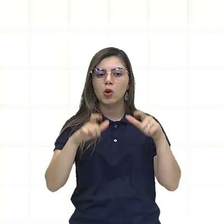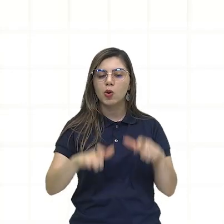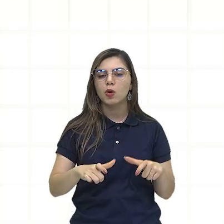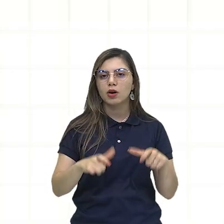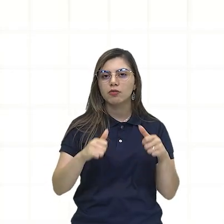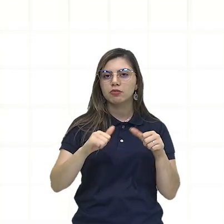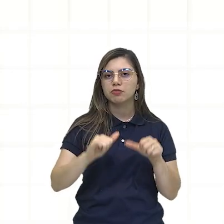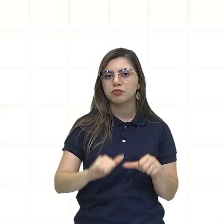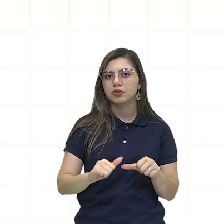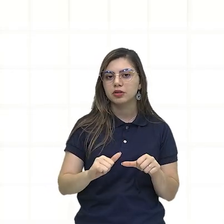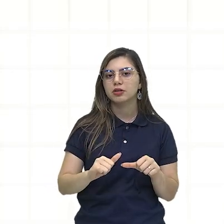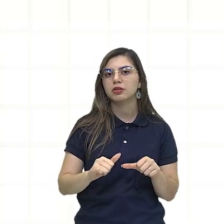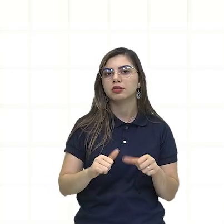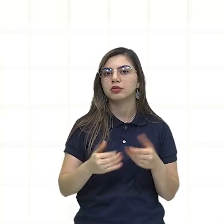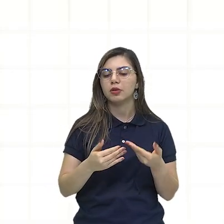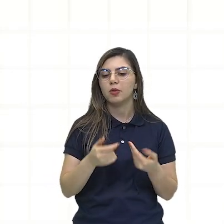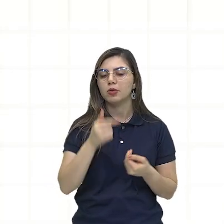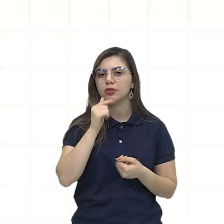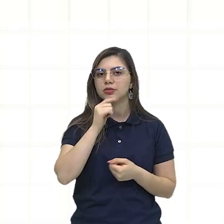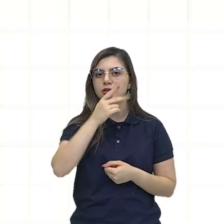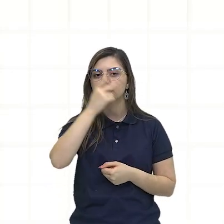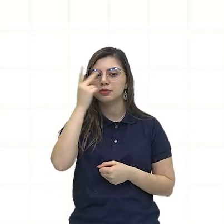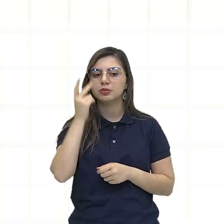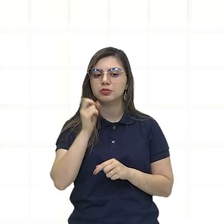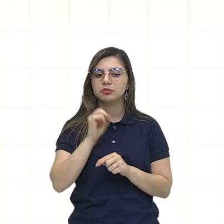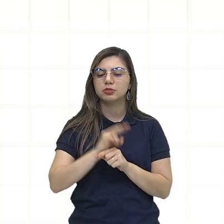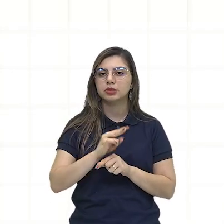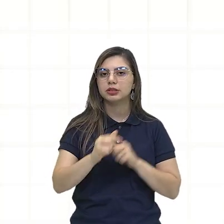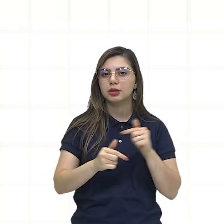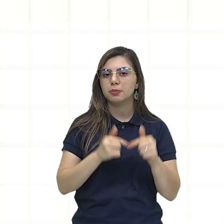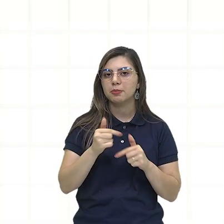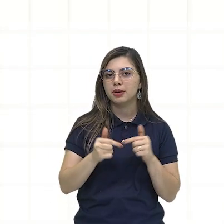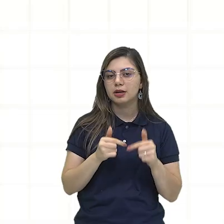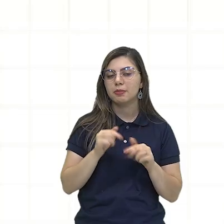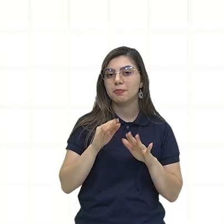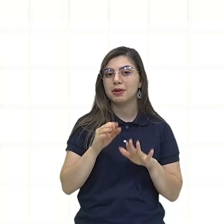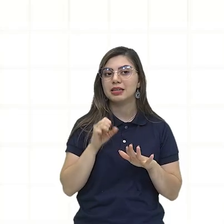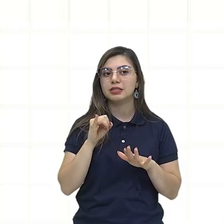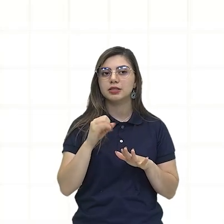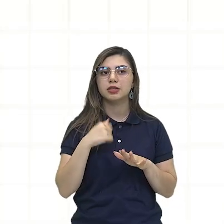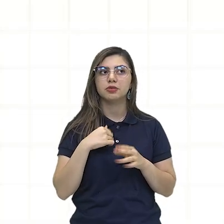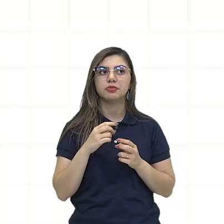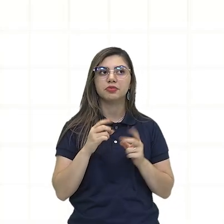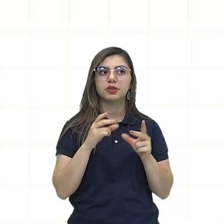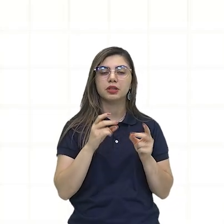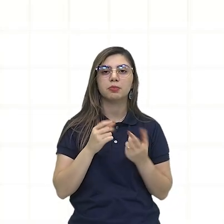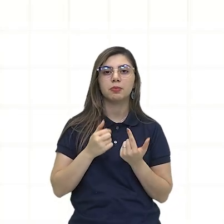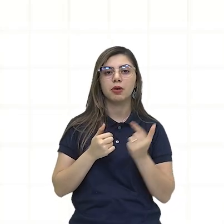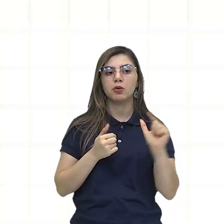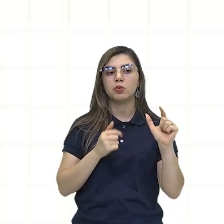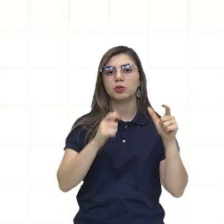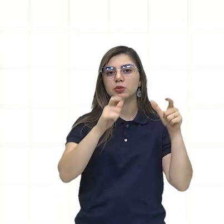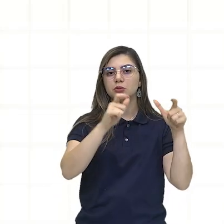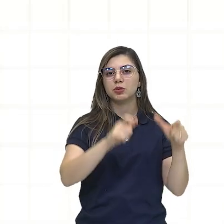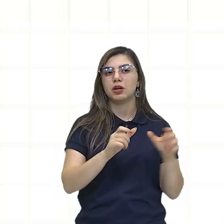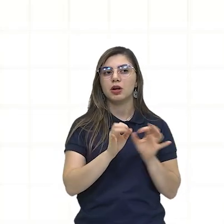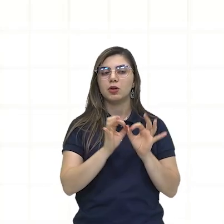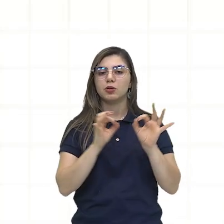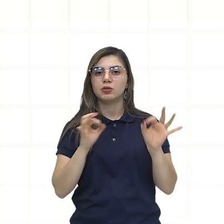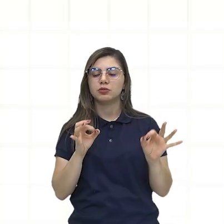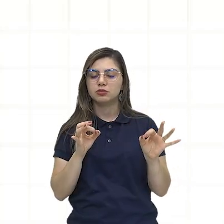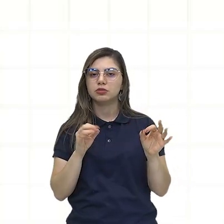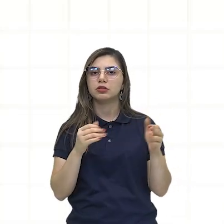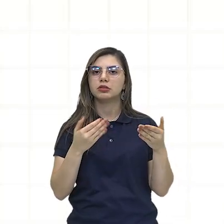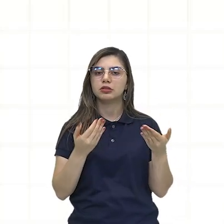retirado, ele gera empregos a nível local. Mas se esse peixe ele é exportado, ele acaba também alcançando